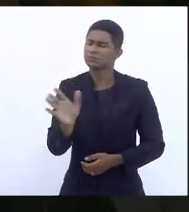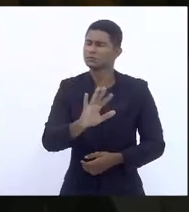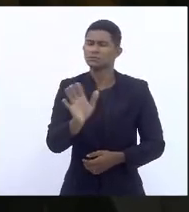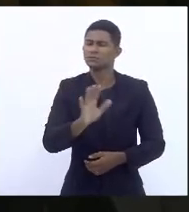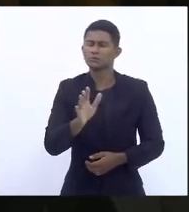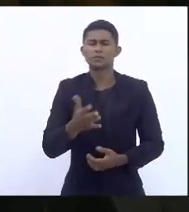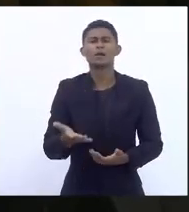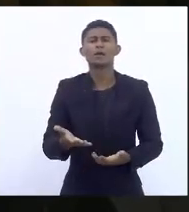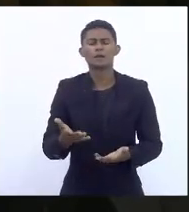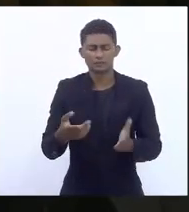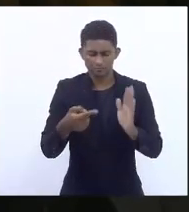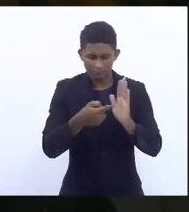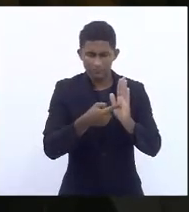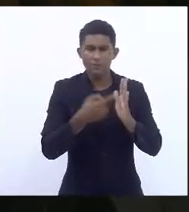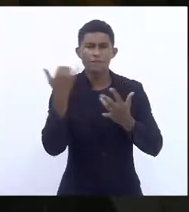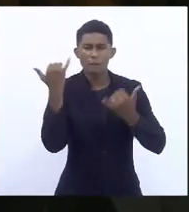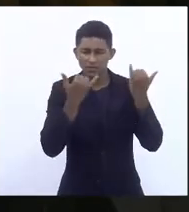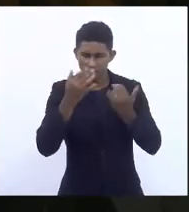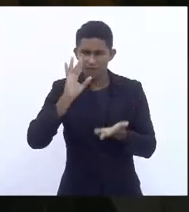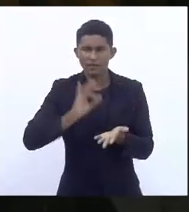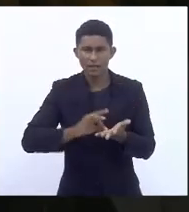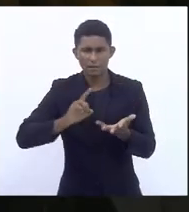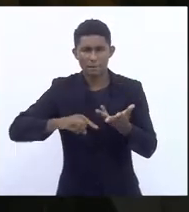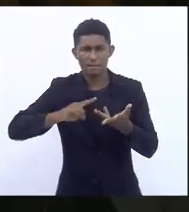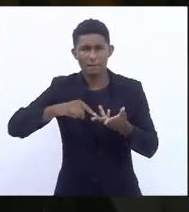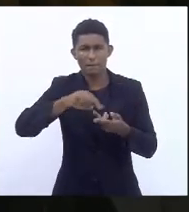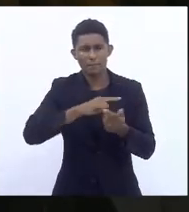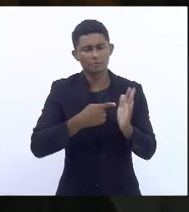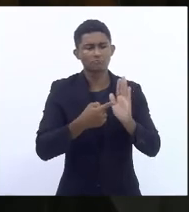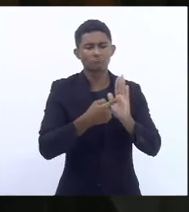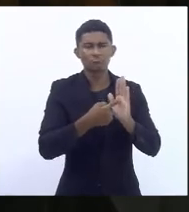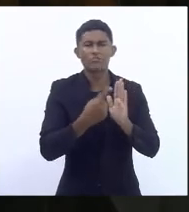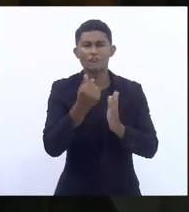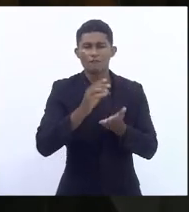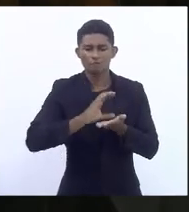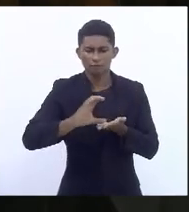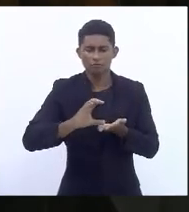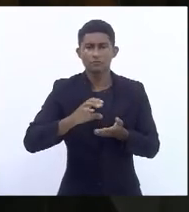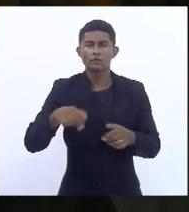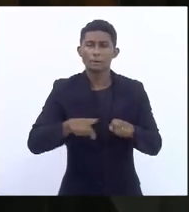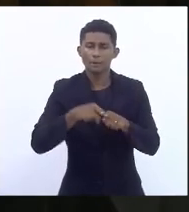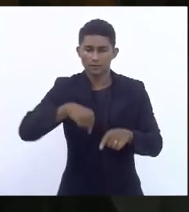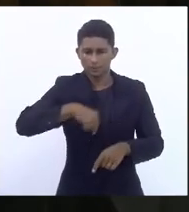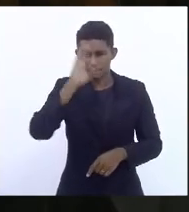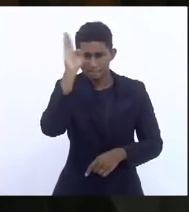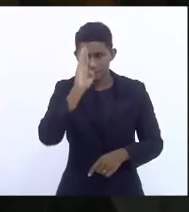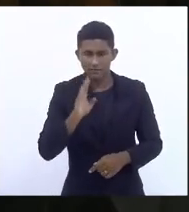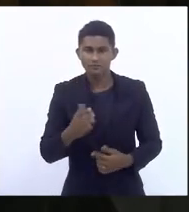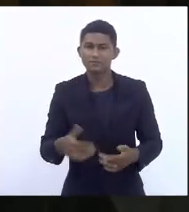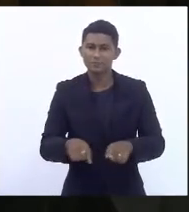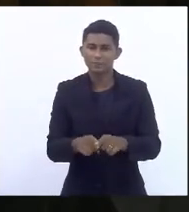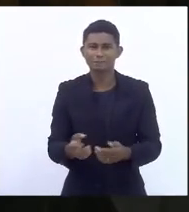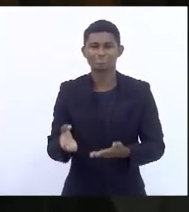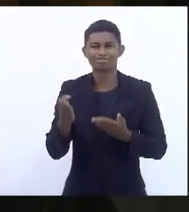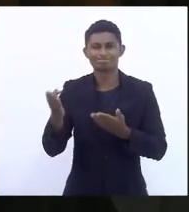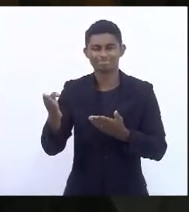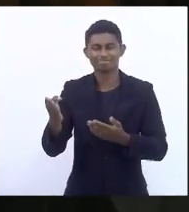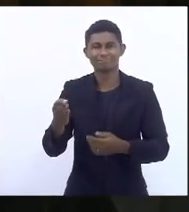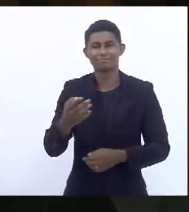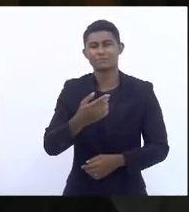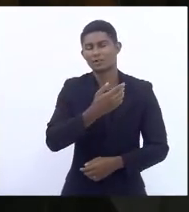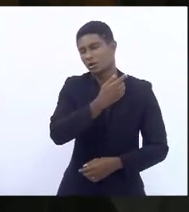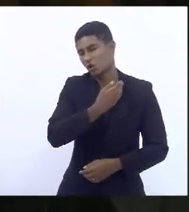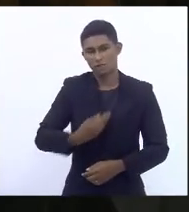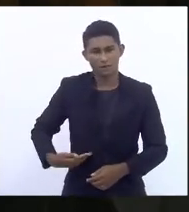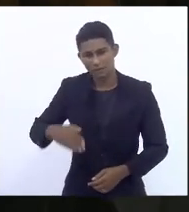estamos falando de dados concretos, de um orçamento concreto, de um país concreto e de um desgoverno concreto, que é o desgoverno